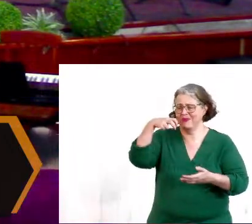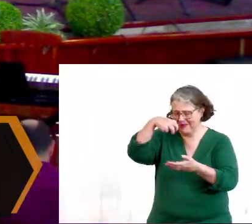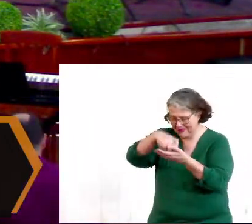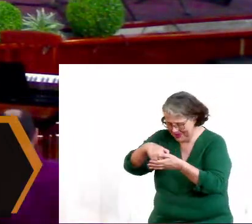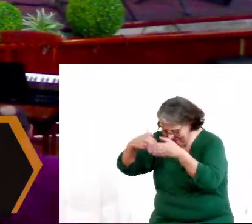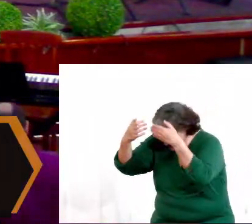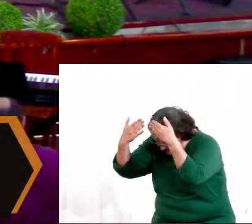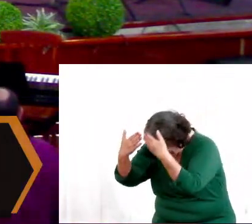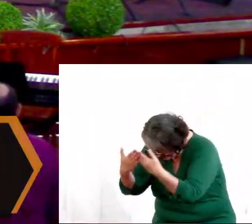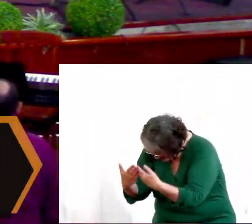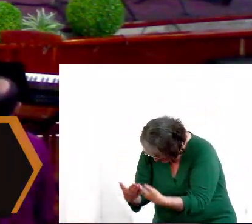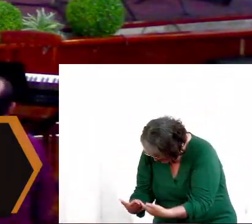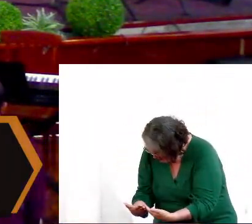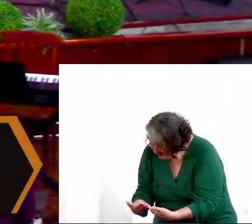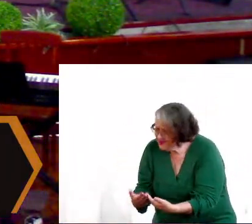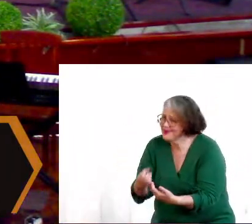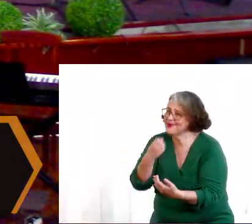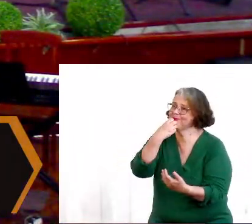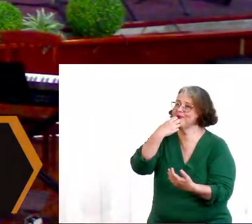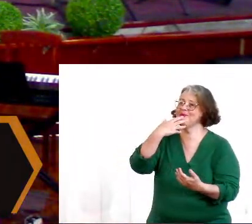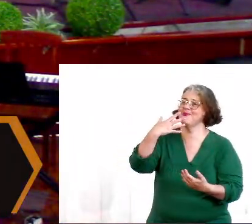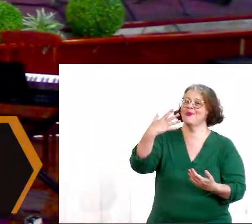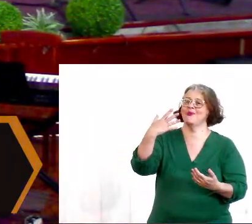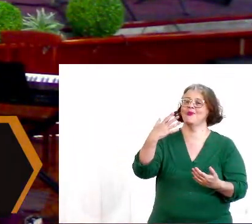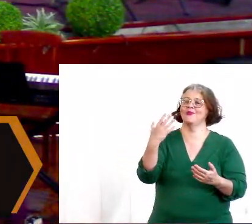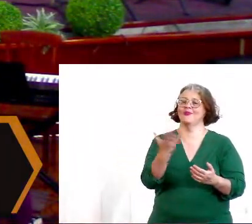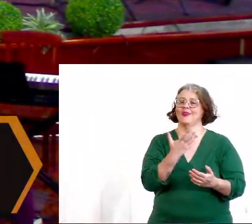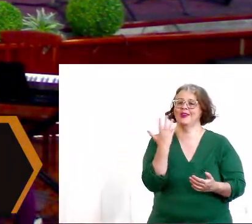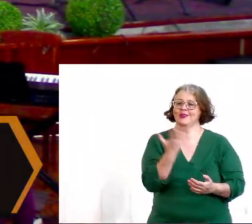Salvador, prostrado aos pés do meu